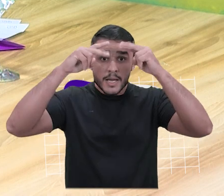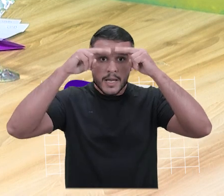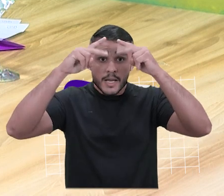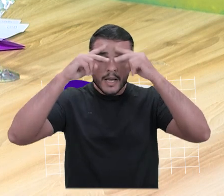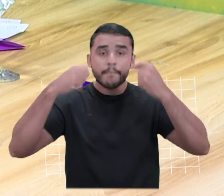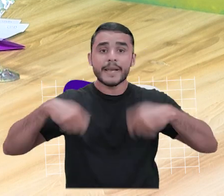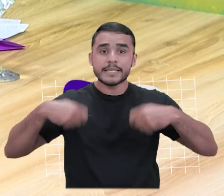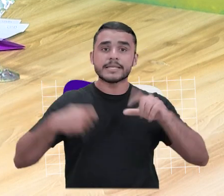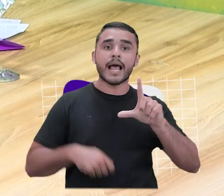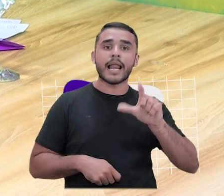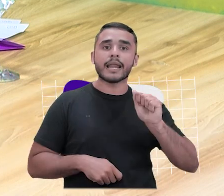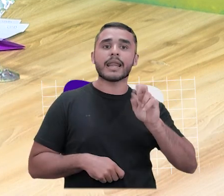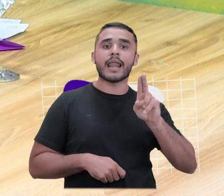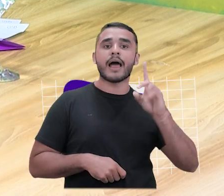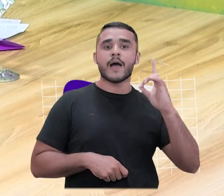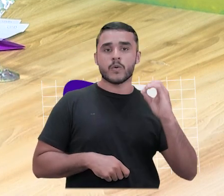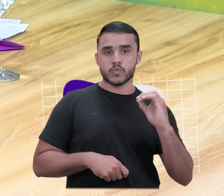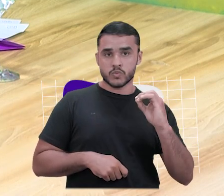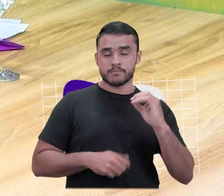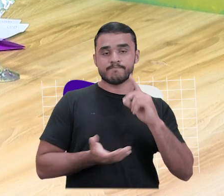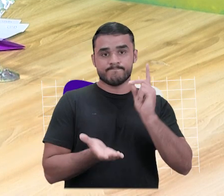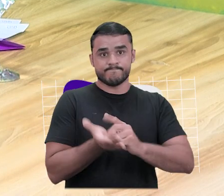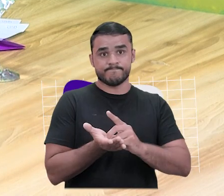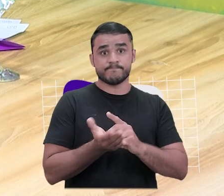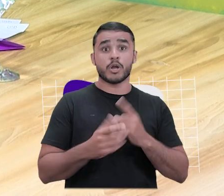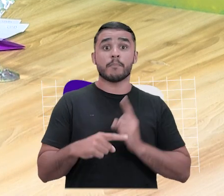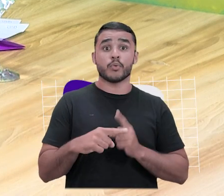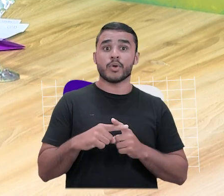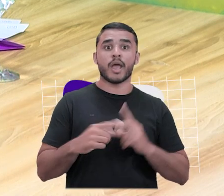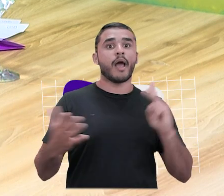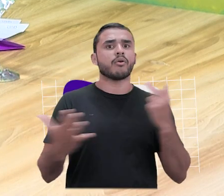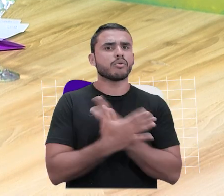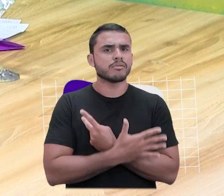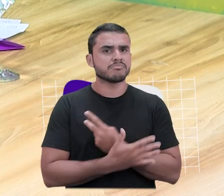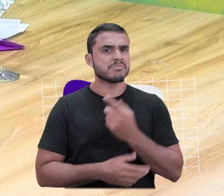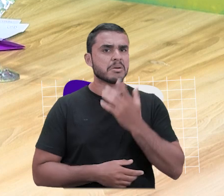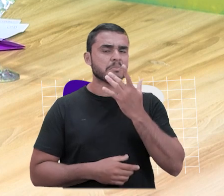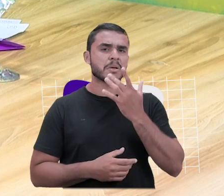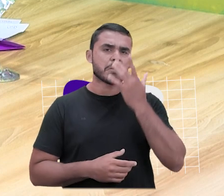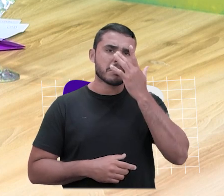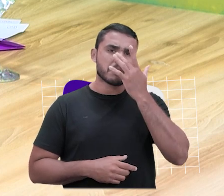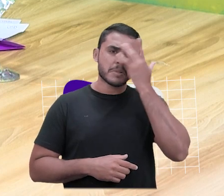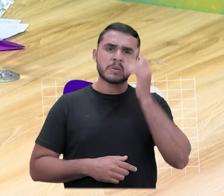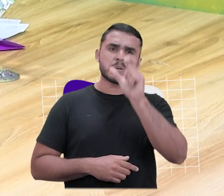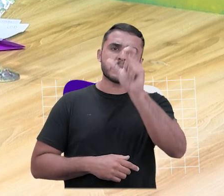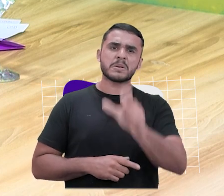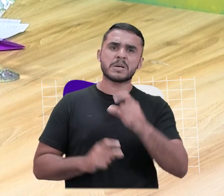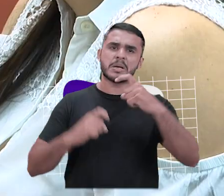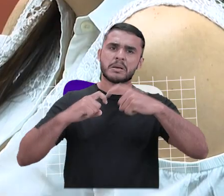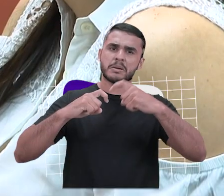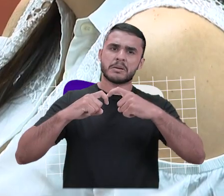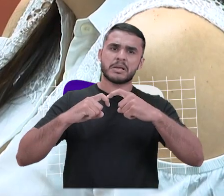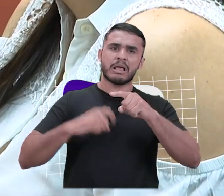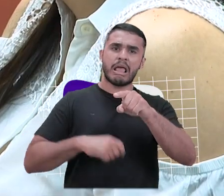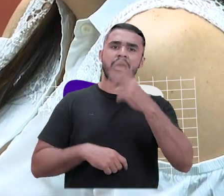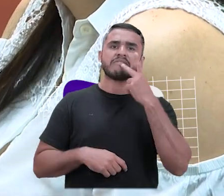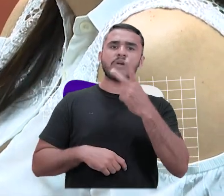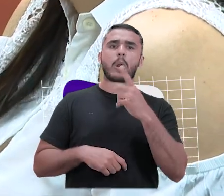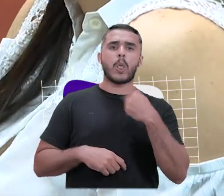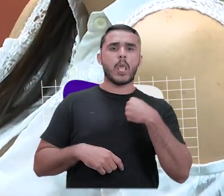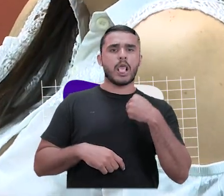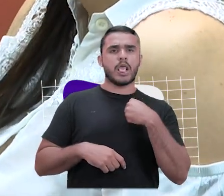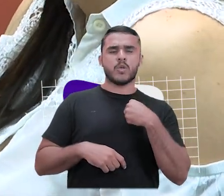meu laudo, porque eu tive a minha condição negada. Teve um médico que falou que eu estava com problema para dormir, me